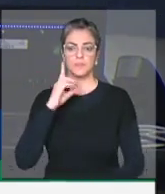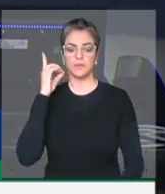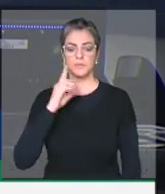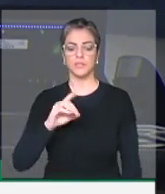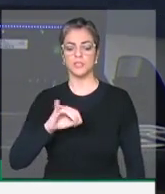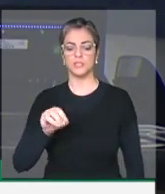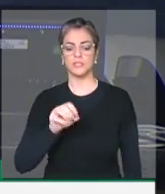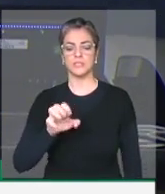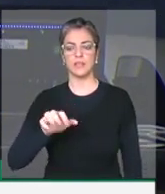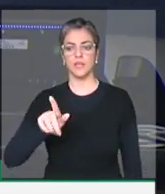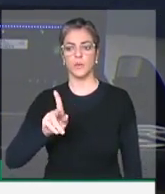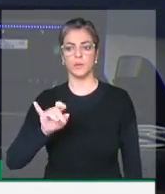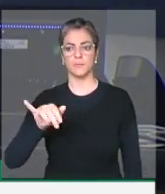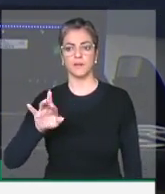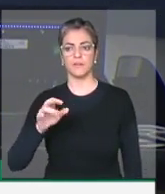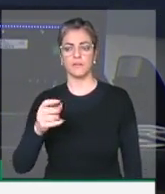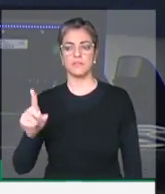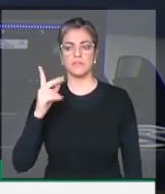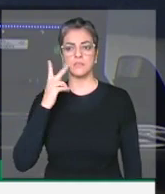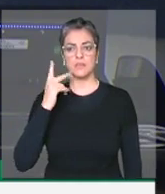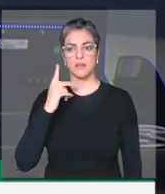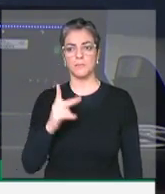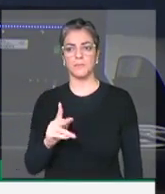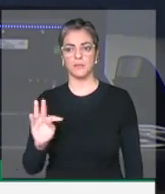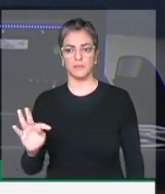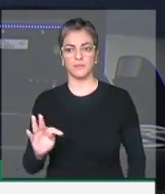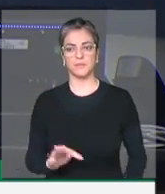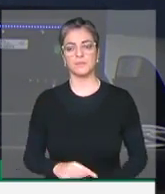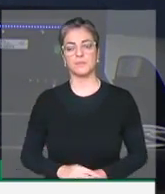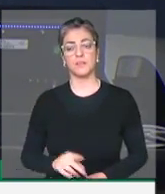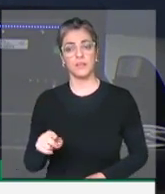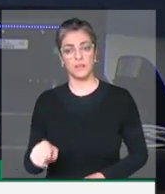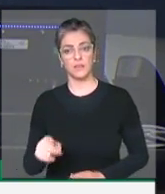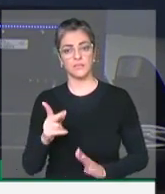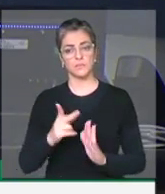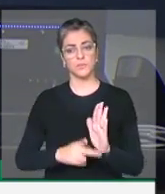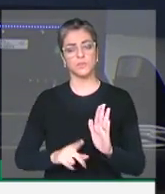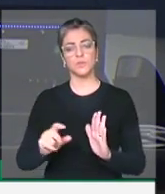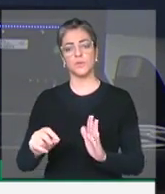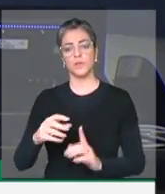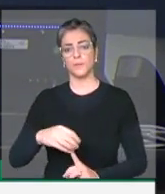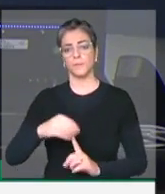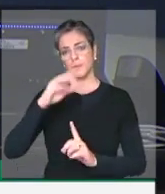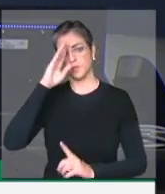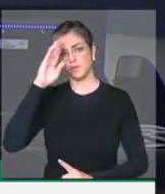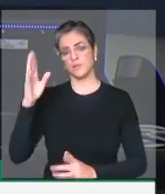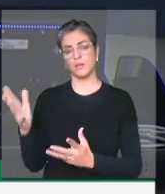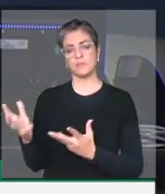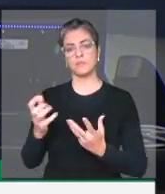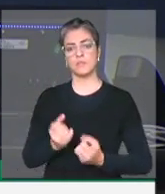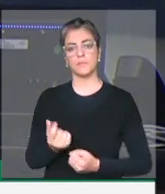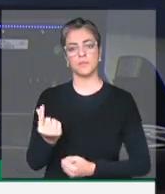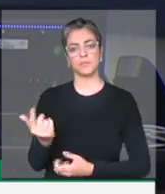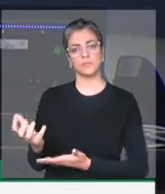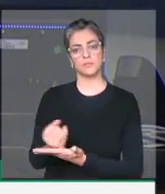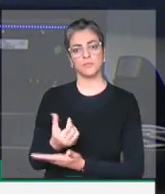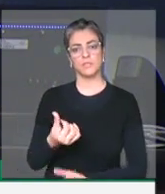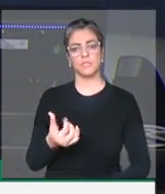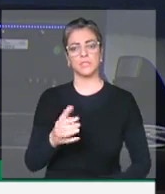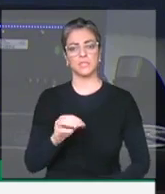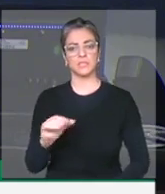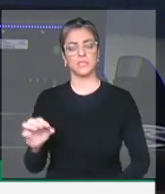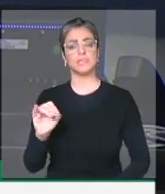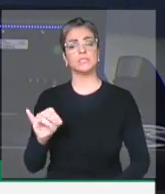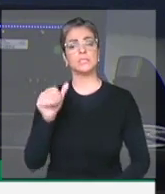José Guimarães, do PT do Ceará. Esse projeto estabelece prioridade de recebimento do auxílio emergencial pela mulher de